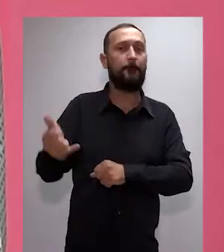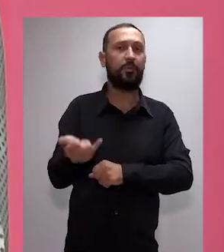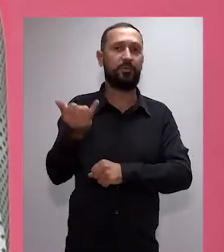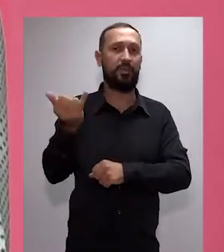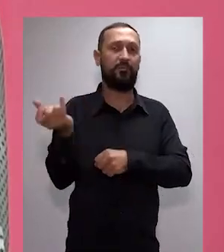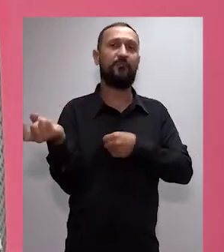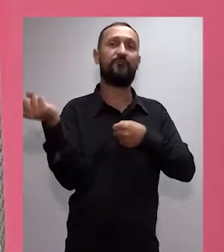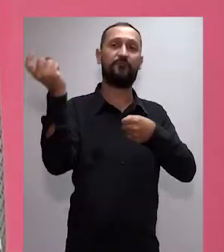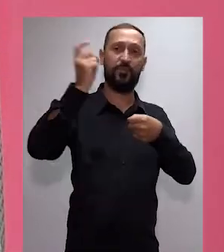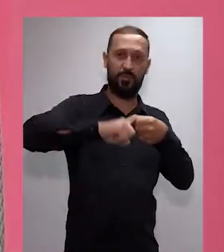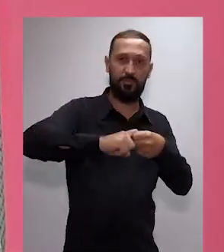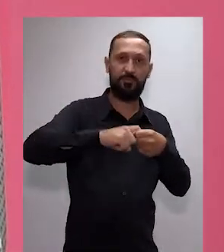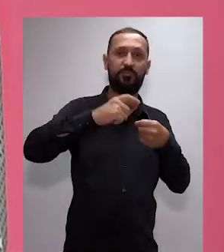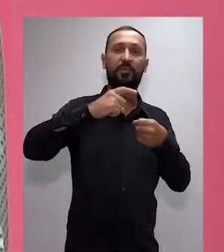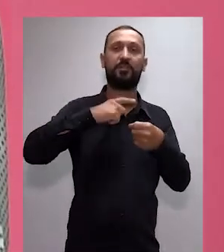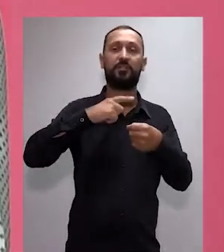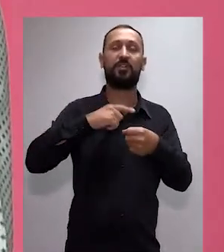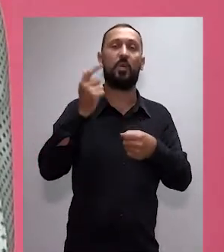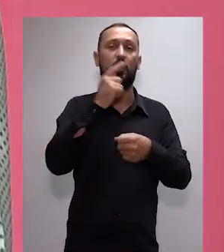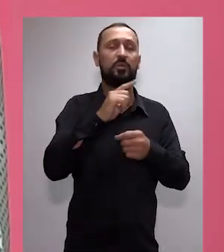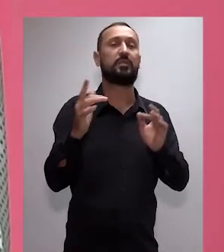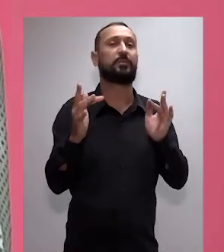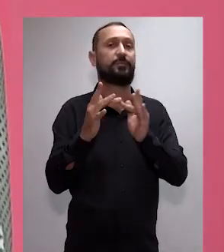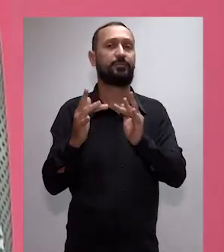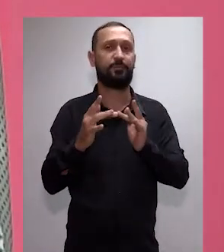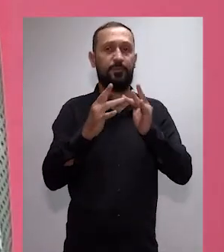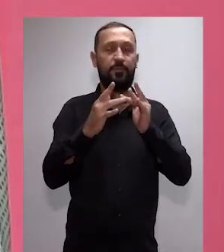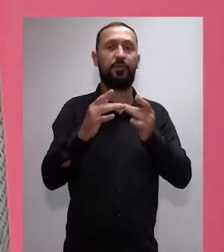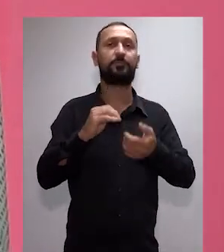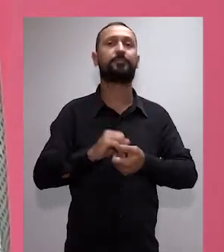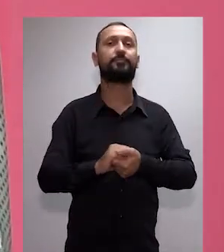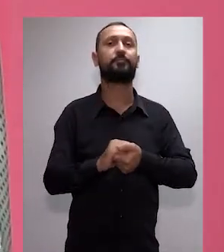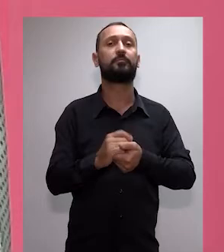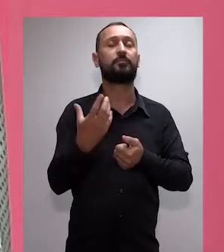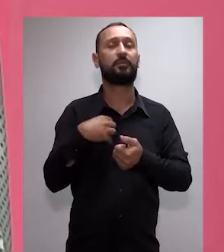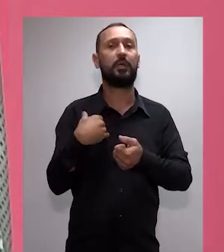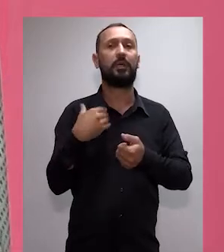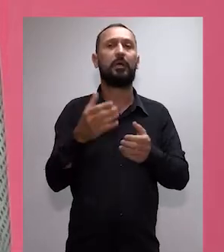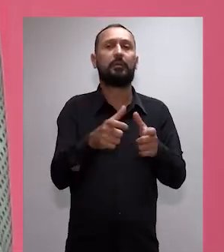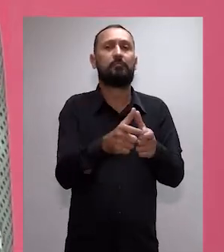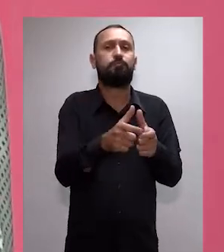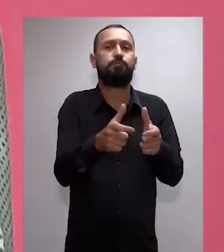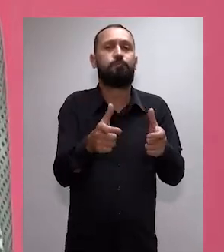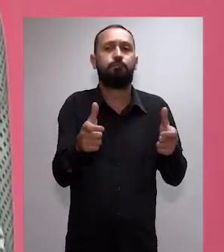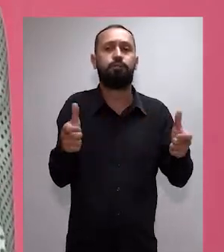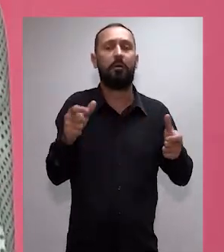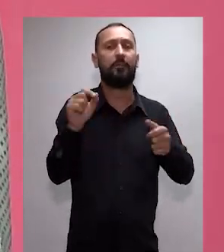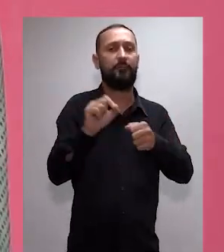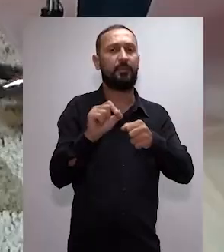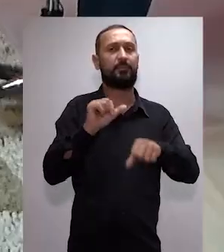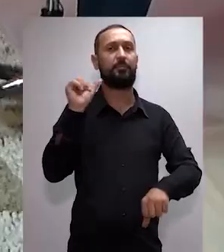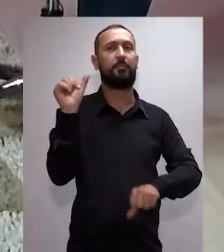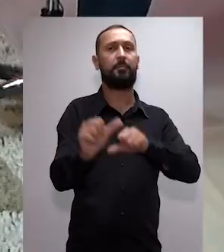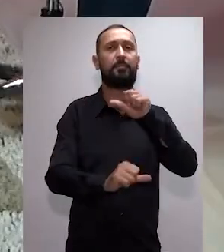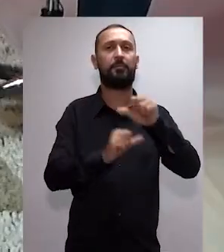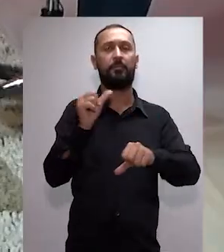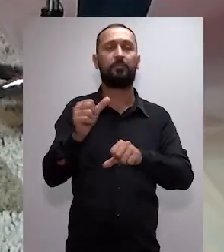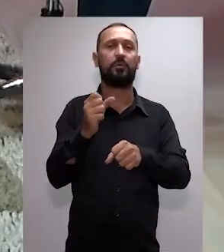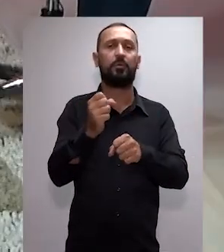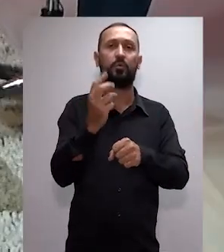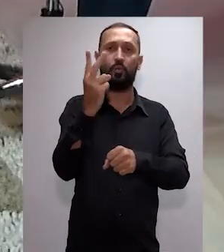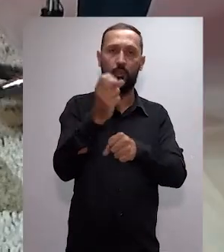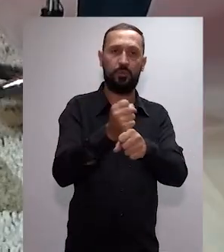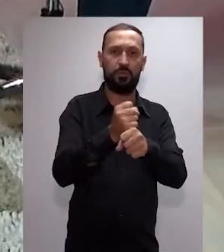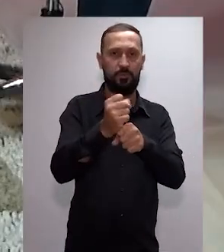oportunidade retomasse, né, eles já estariam habilitados. Então a demanda aumentou muito para fazer essa alteração de categoria